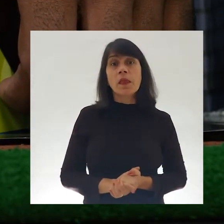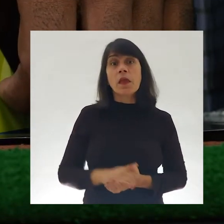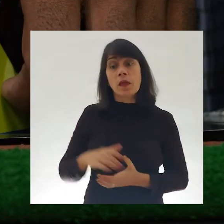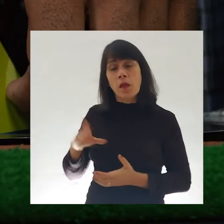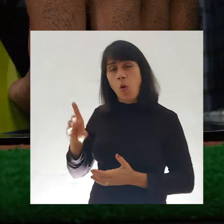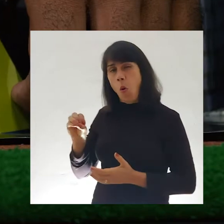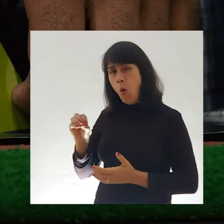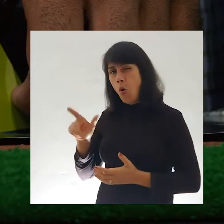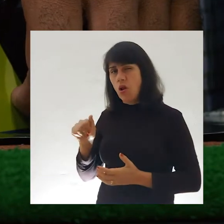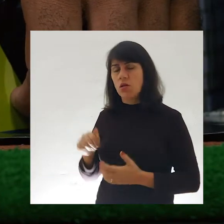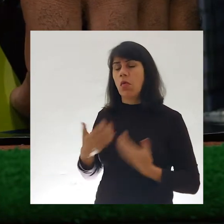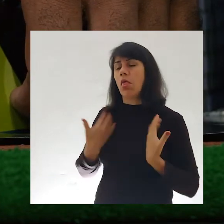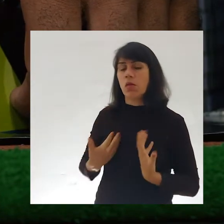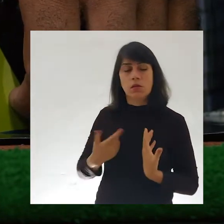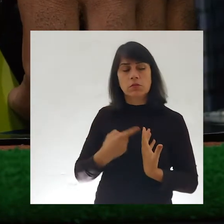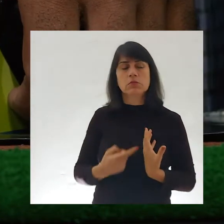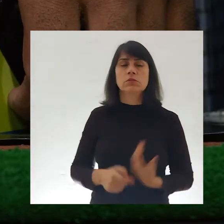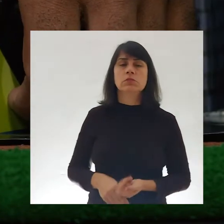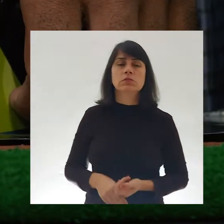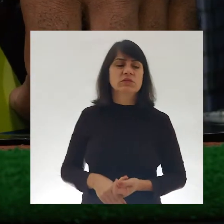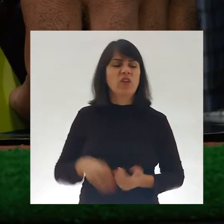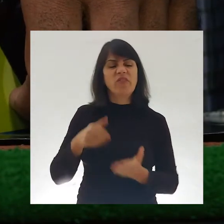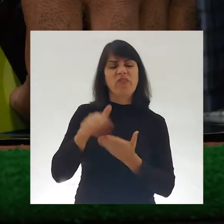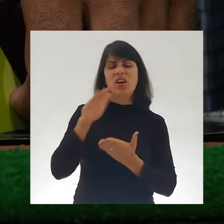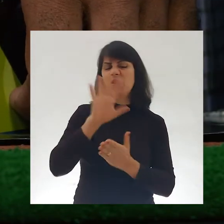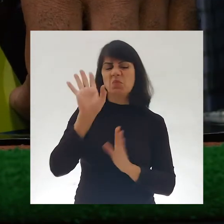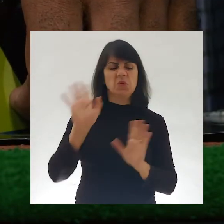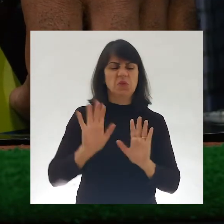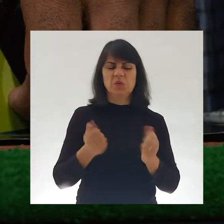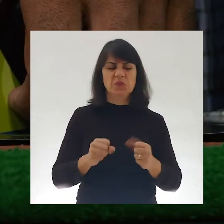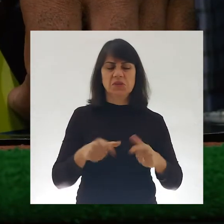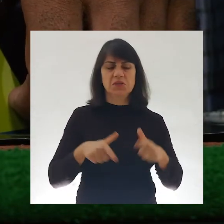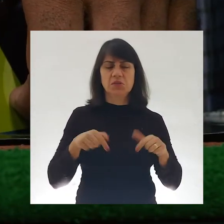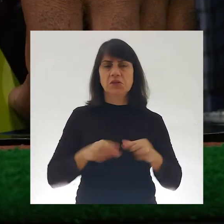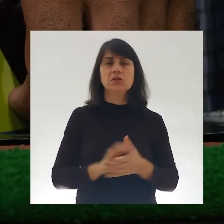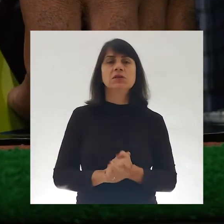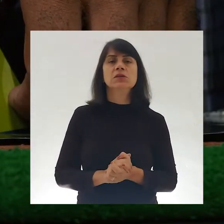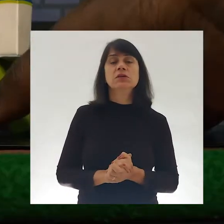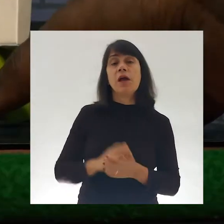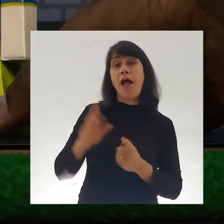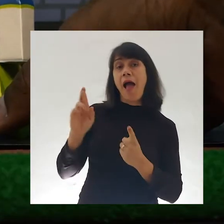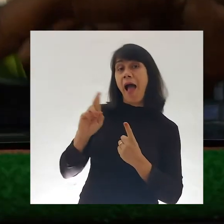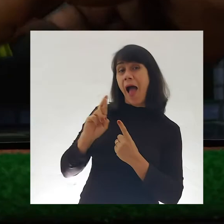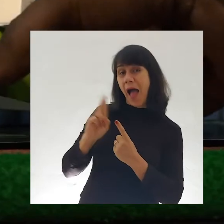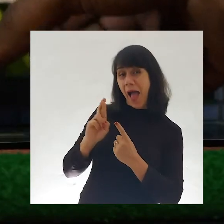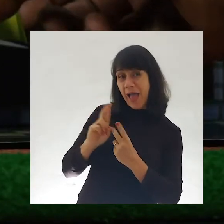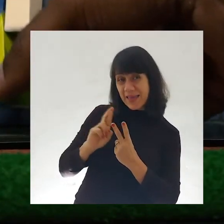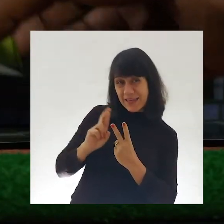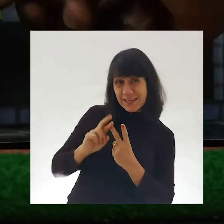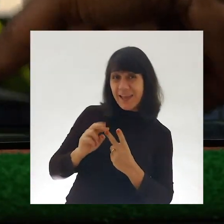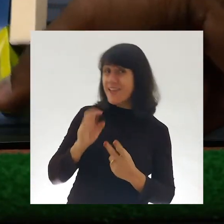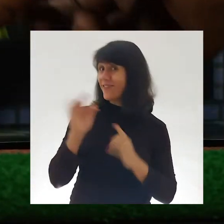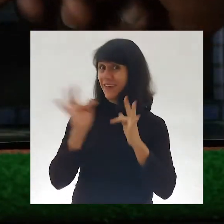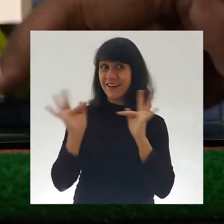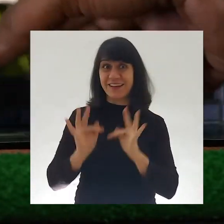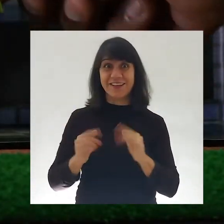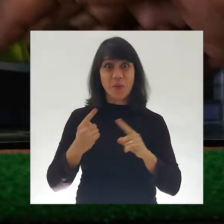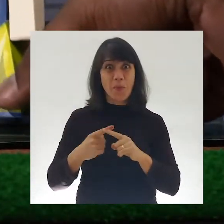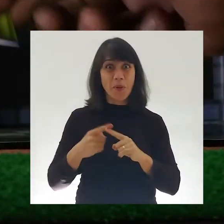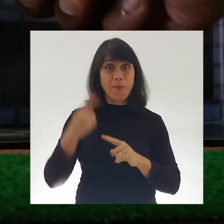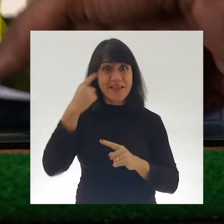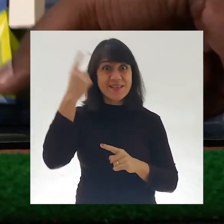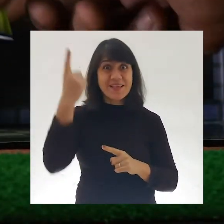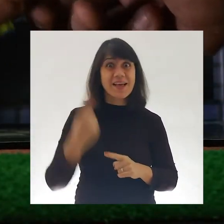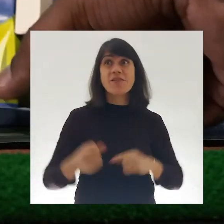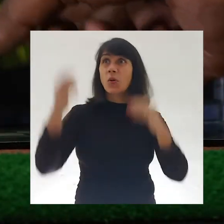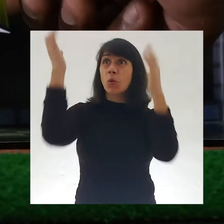Dona Ola se cansou dela e despediu-a do emprego. Raícha ficou toda feliz, pois já esperava